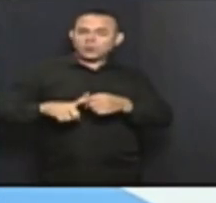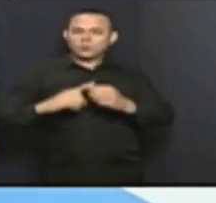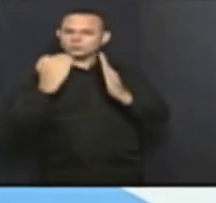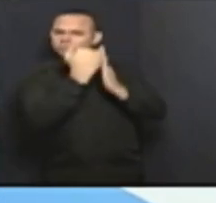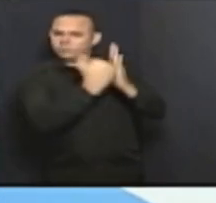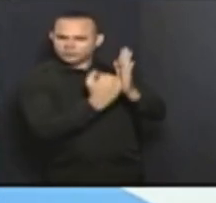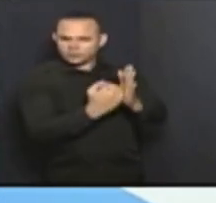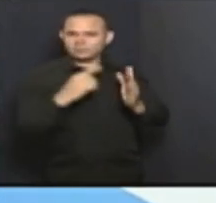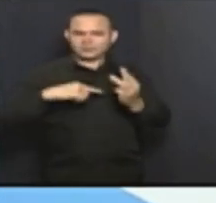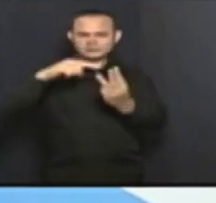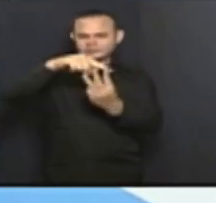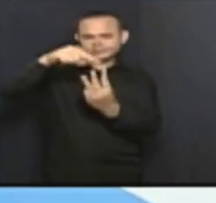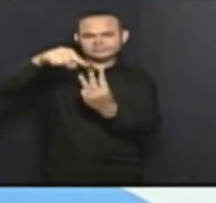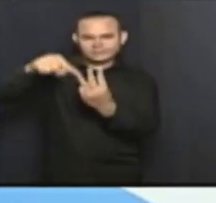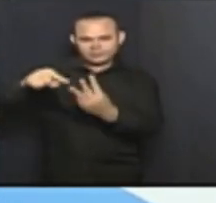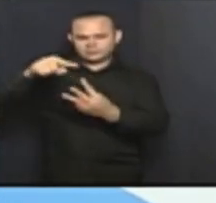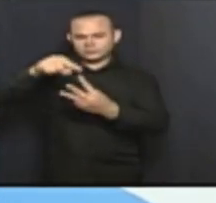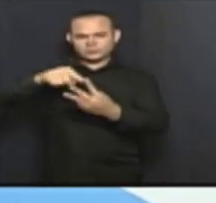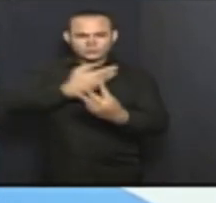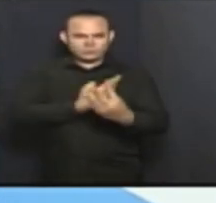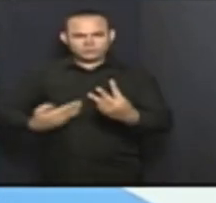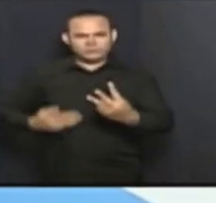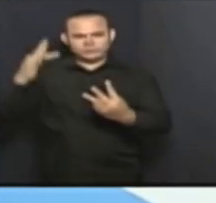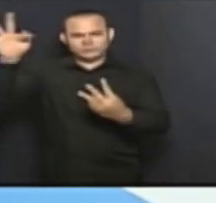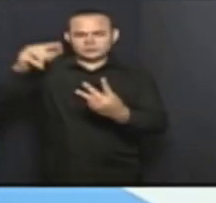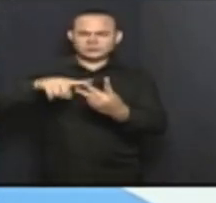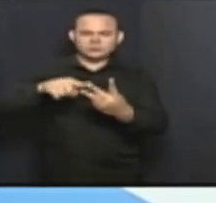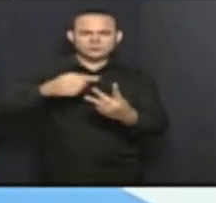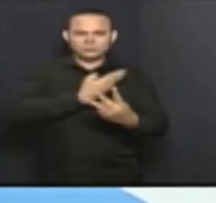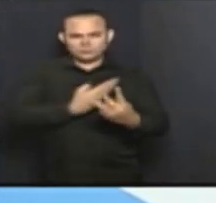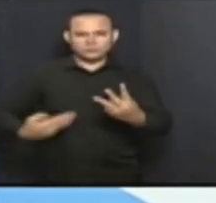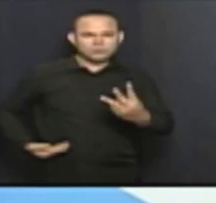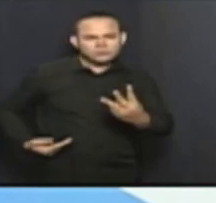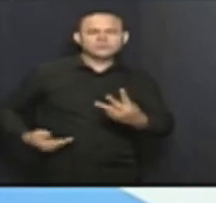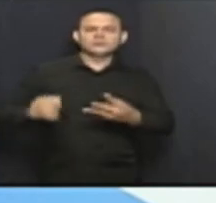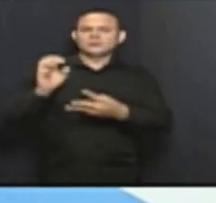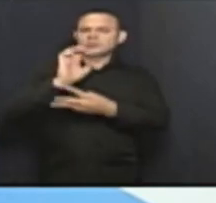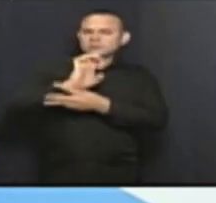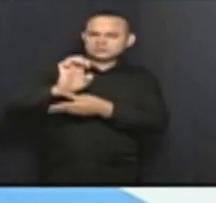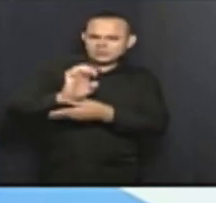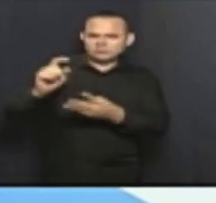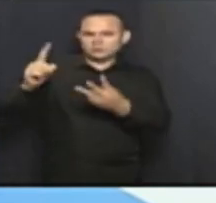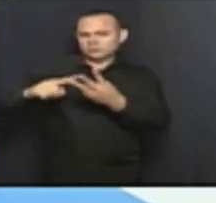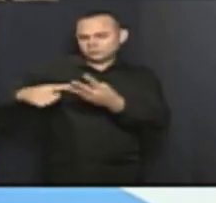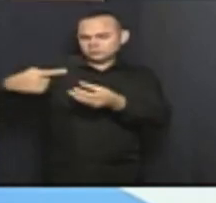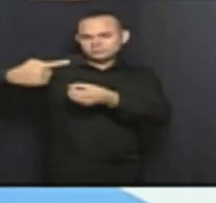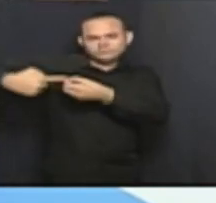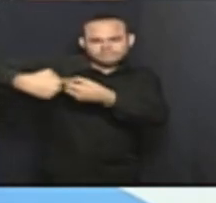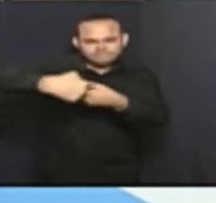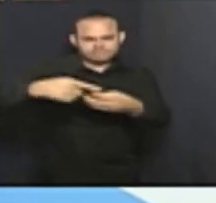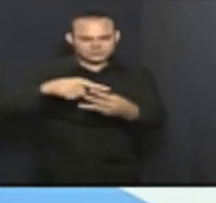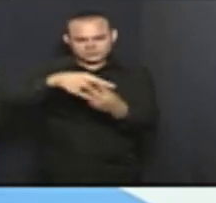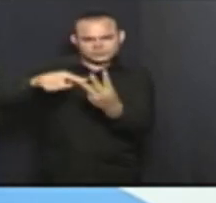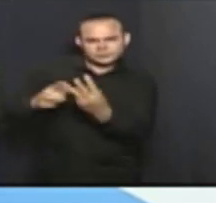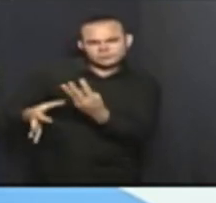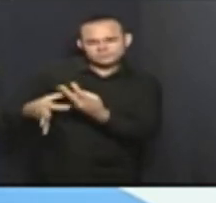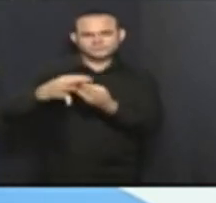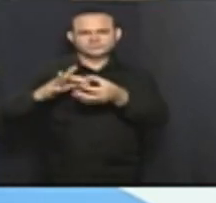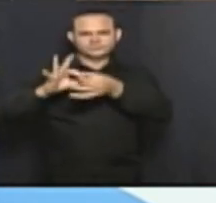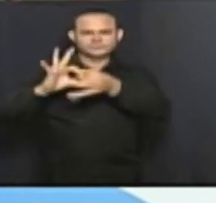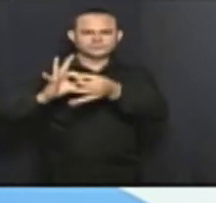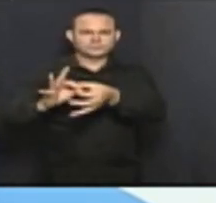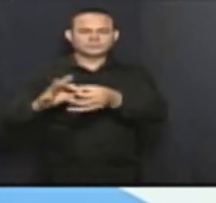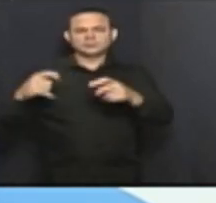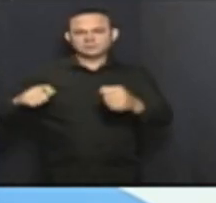tripartites o governo federal o governo estadual e os municípios e nós possamos através de um diagnóstico preciso